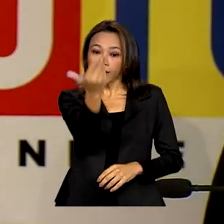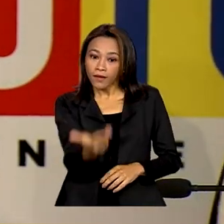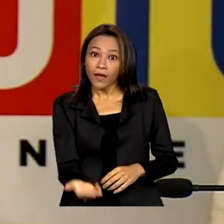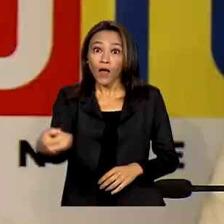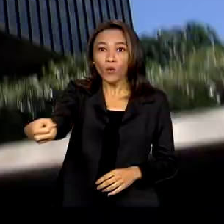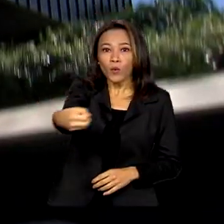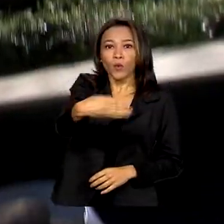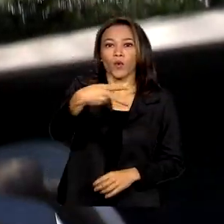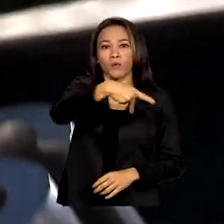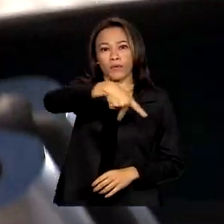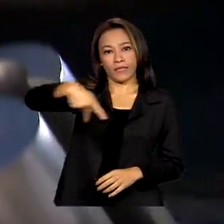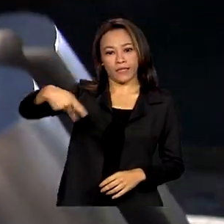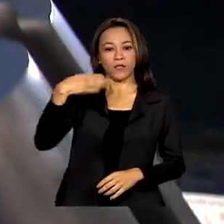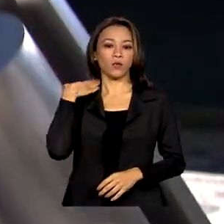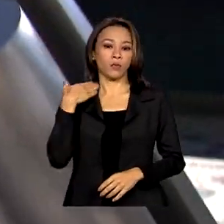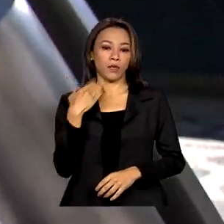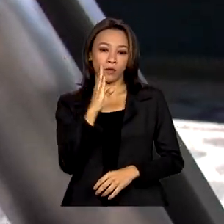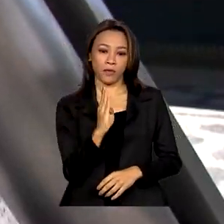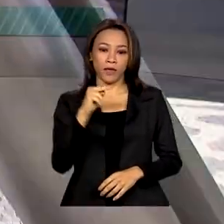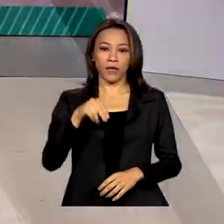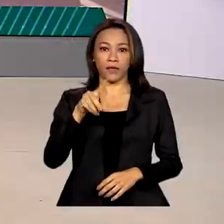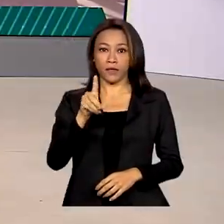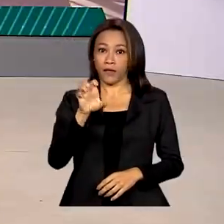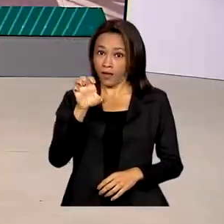o novo presidente do BNDES.